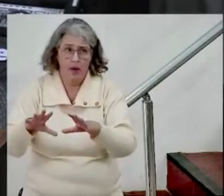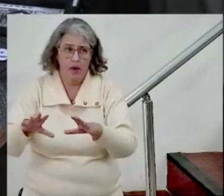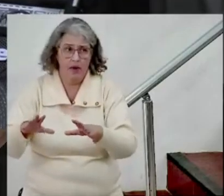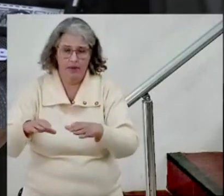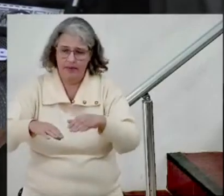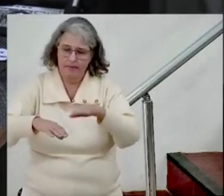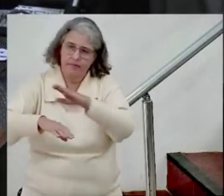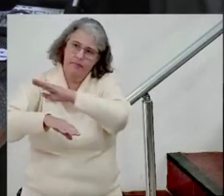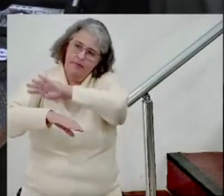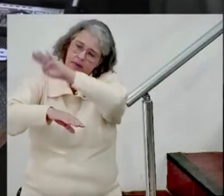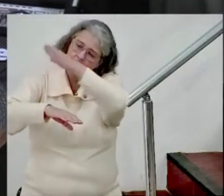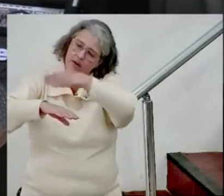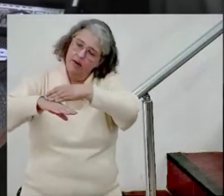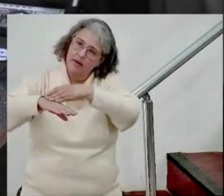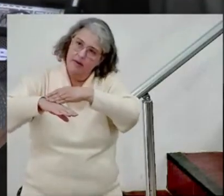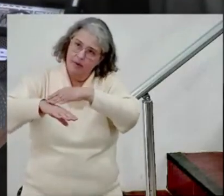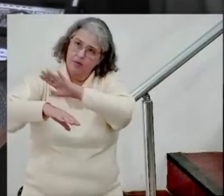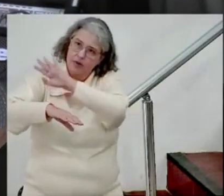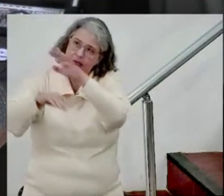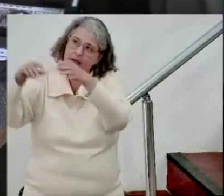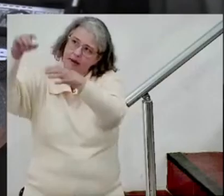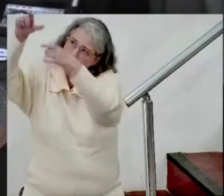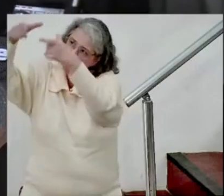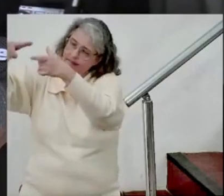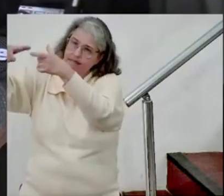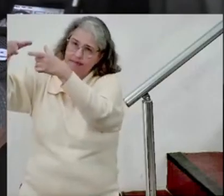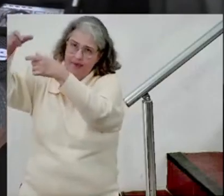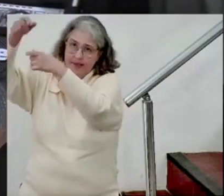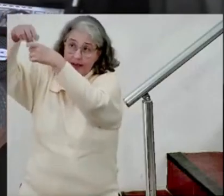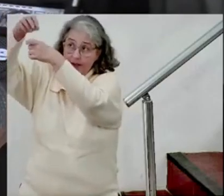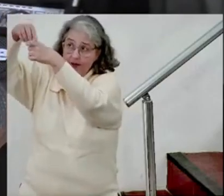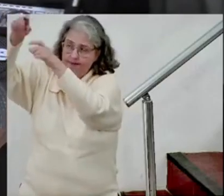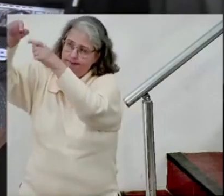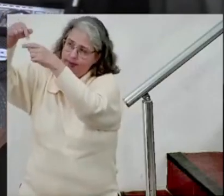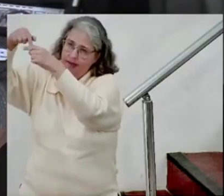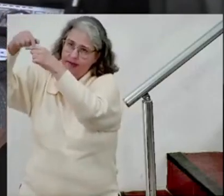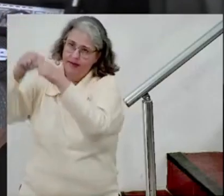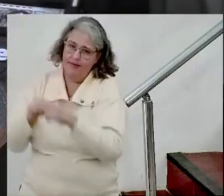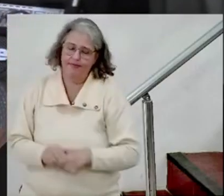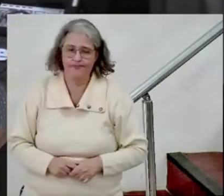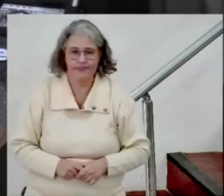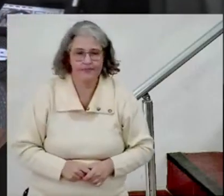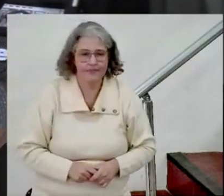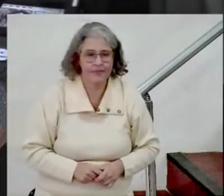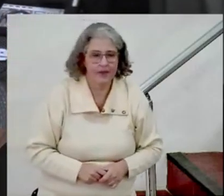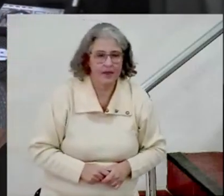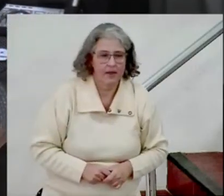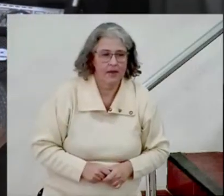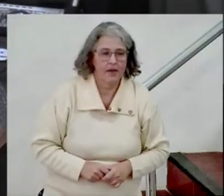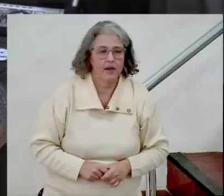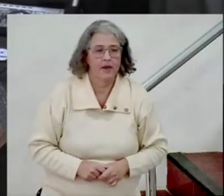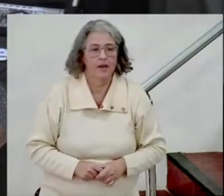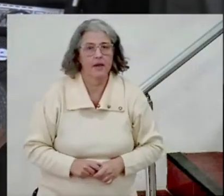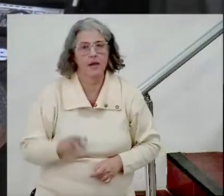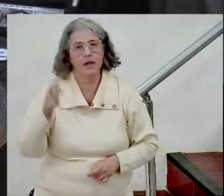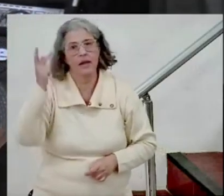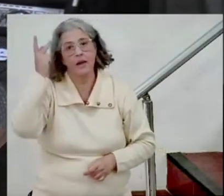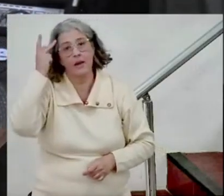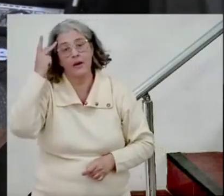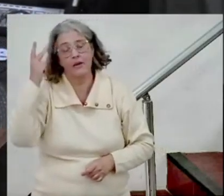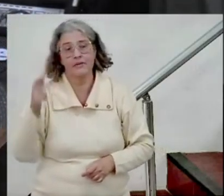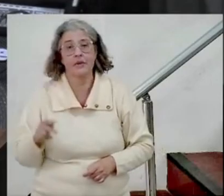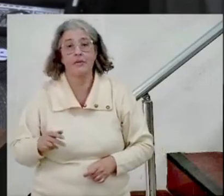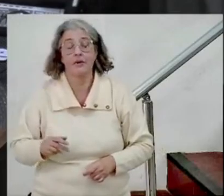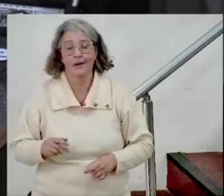montanha. Nós hoje achamos que construir na montanha não é legal, né? Lá no Rio de Janeiro, quanto mais você sobe a montanha, menor é a classe social da